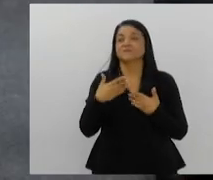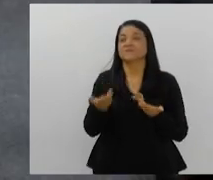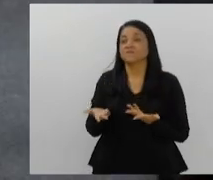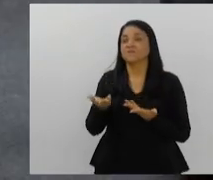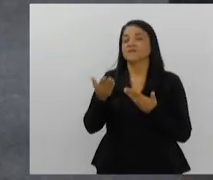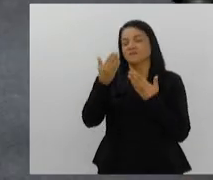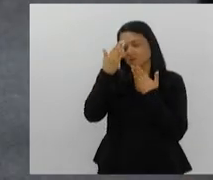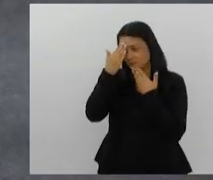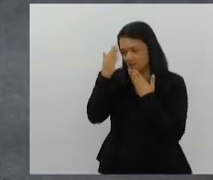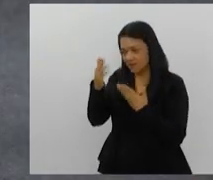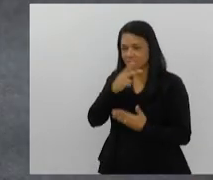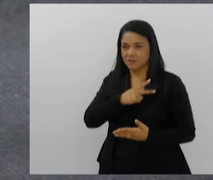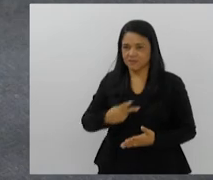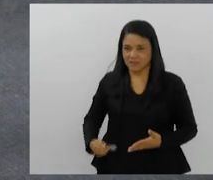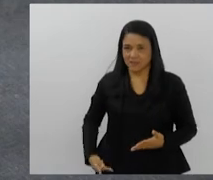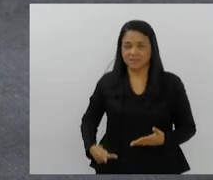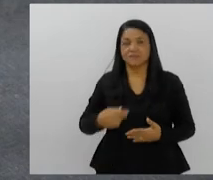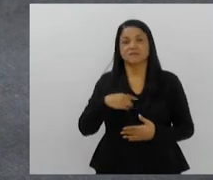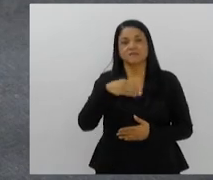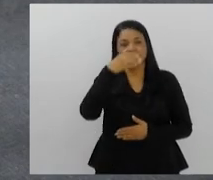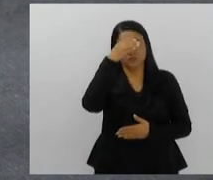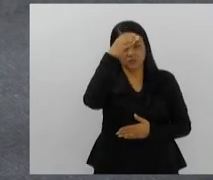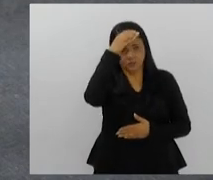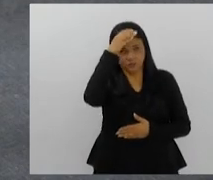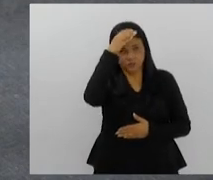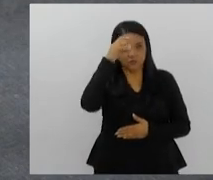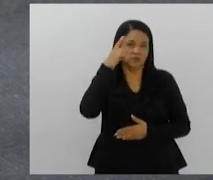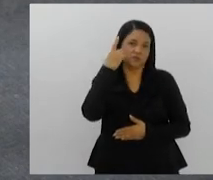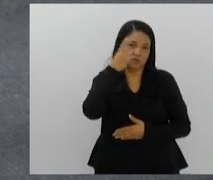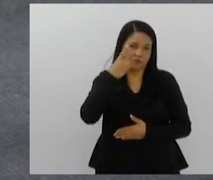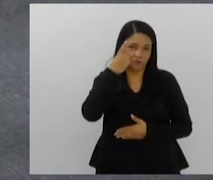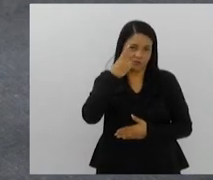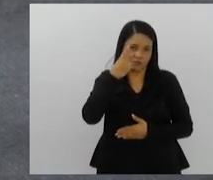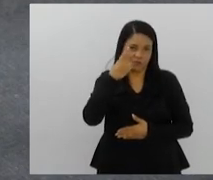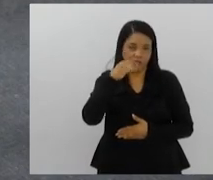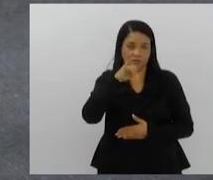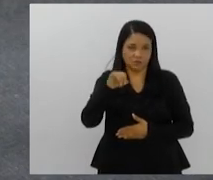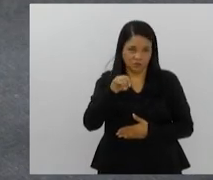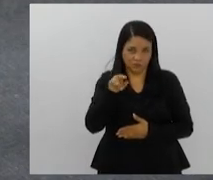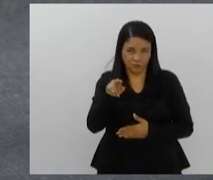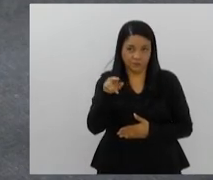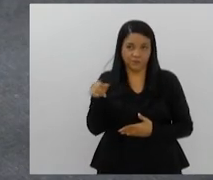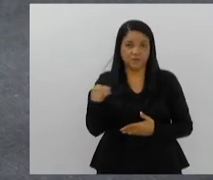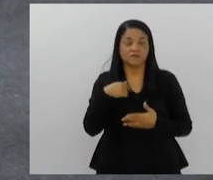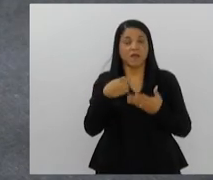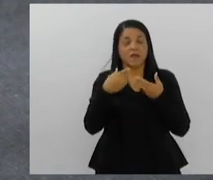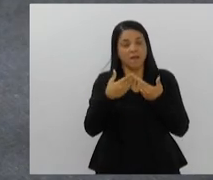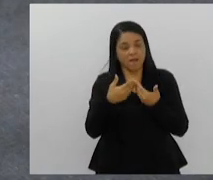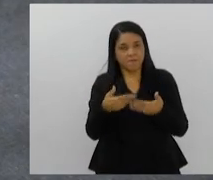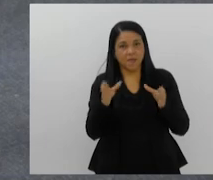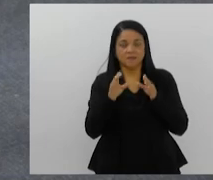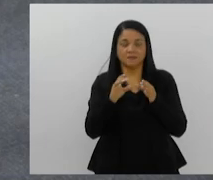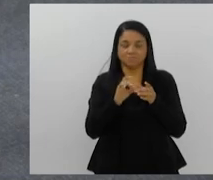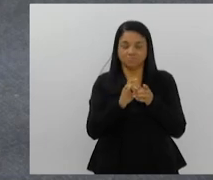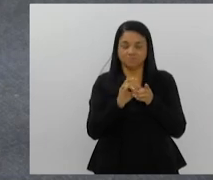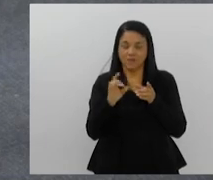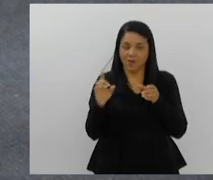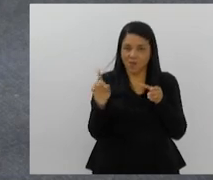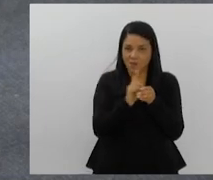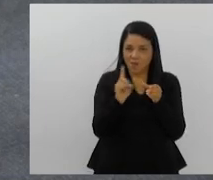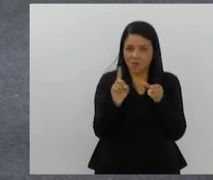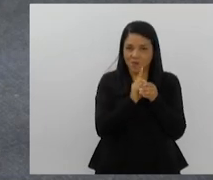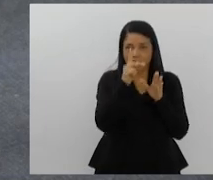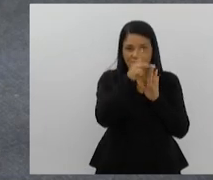senhora presidenta, deputada Tia Ju, sem dúvida nenhuma, está aberta a coautoria para todas as deputadas e deputados que